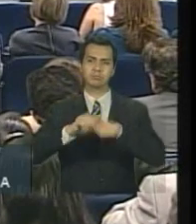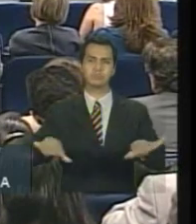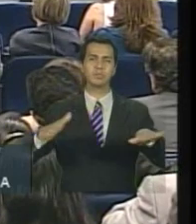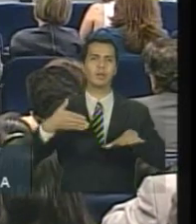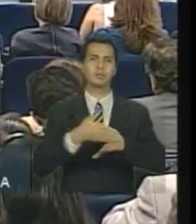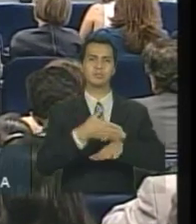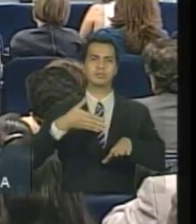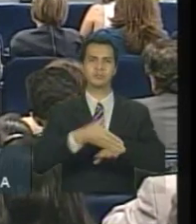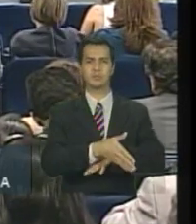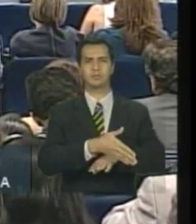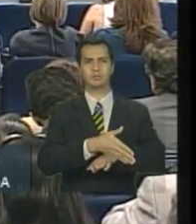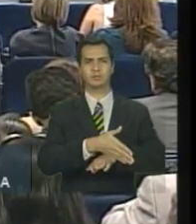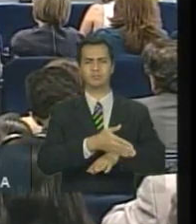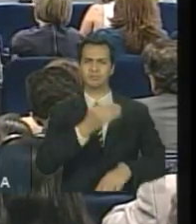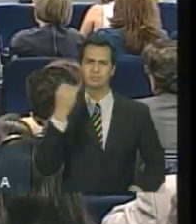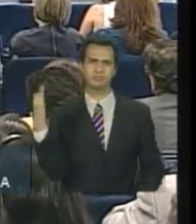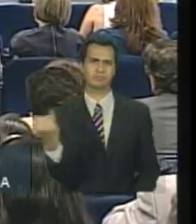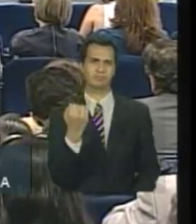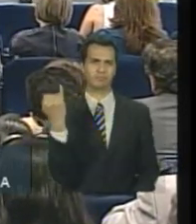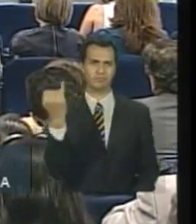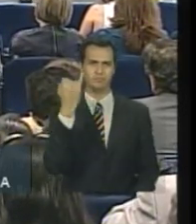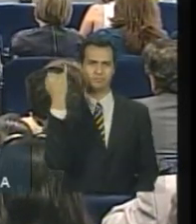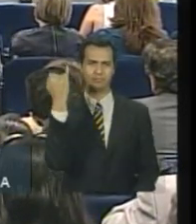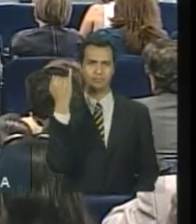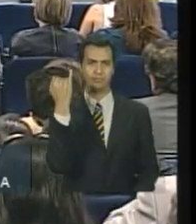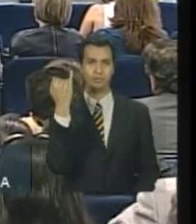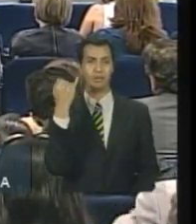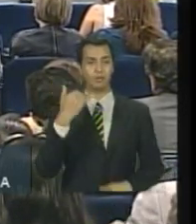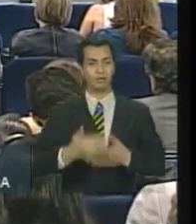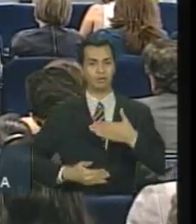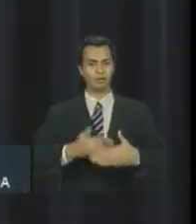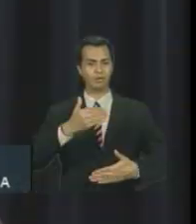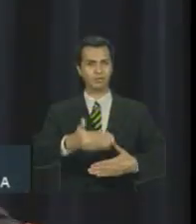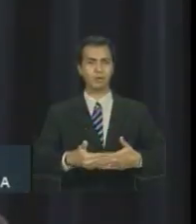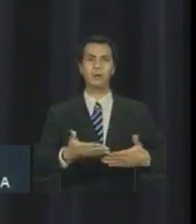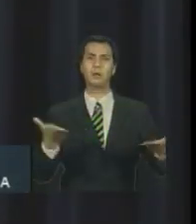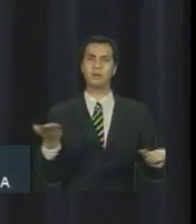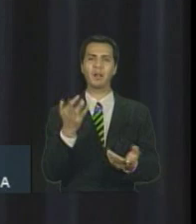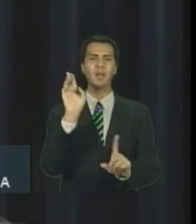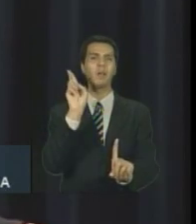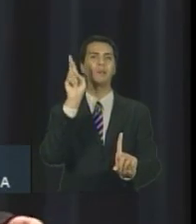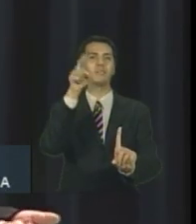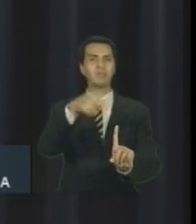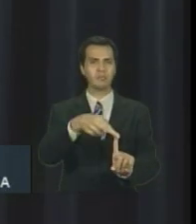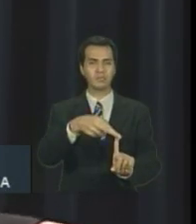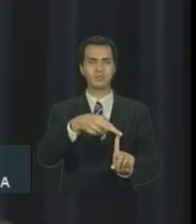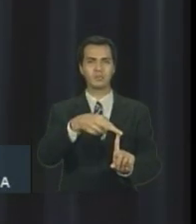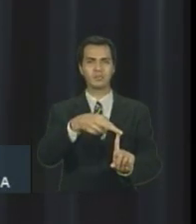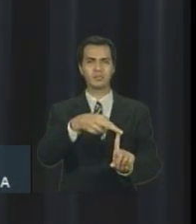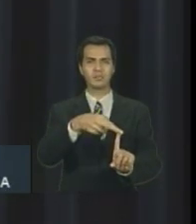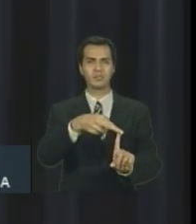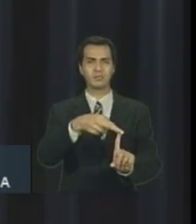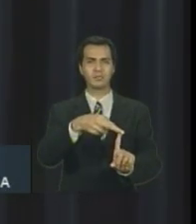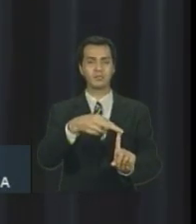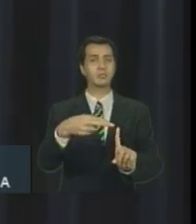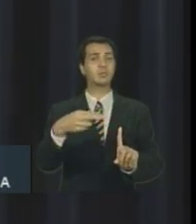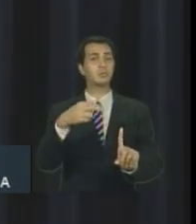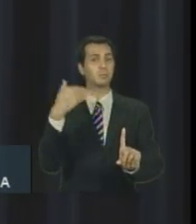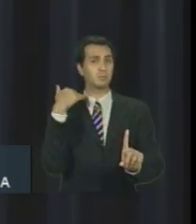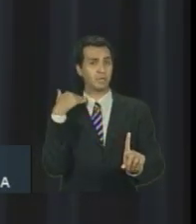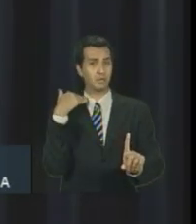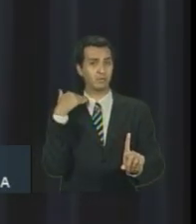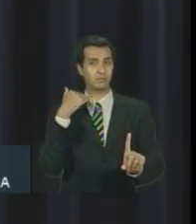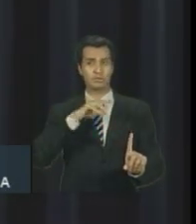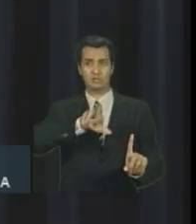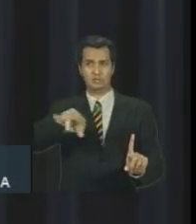pessoas com deficiência que tem sido muito importante e que tem se transformado num paradigma, não apenas para as instituições do mercado financeiro, mas